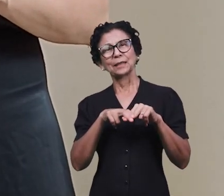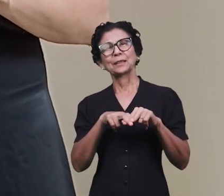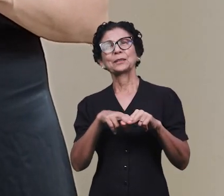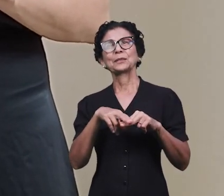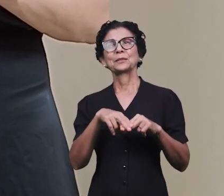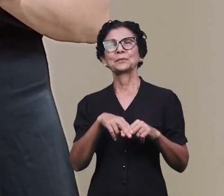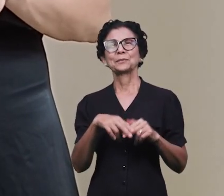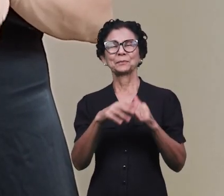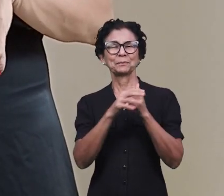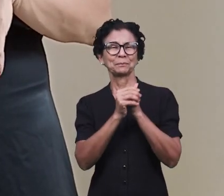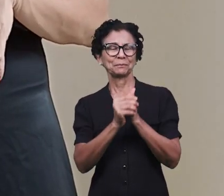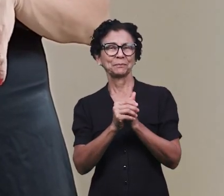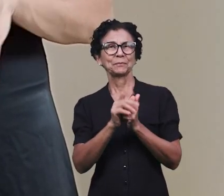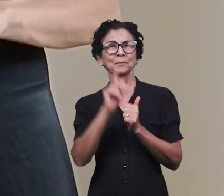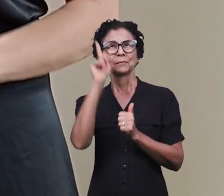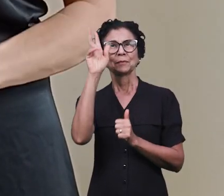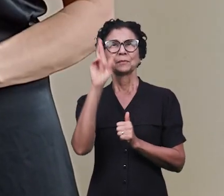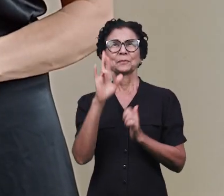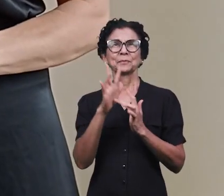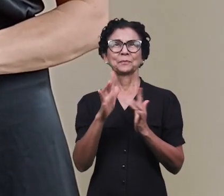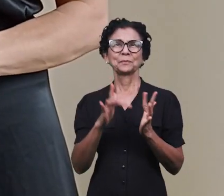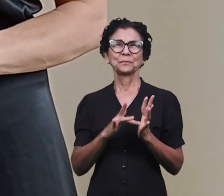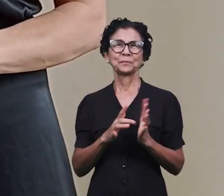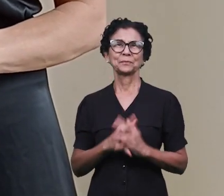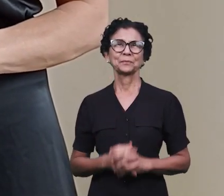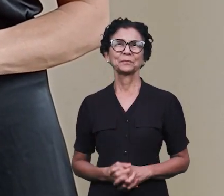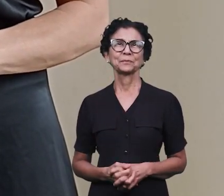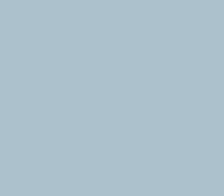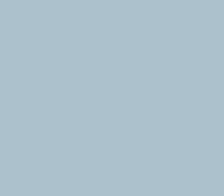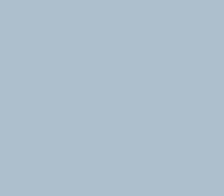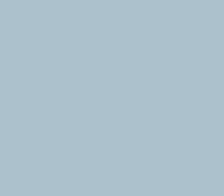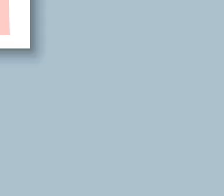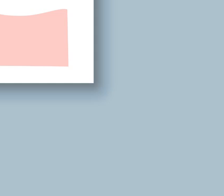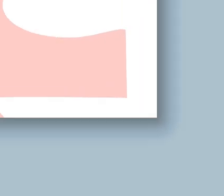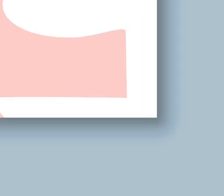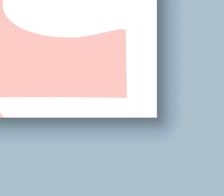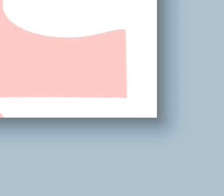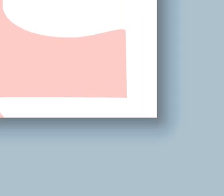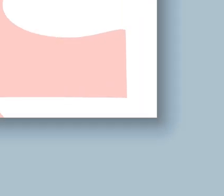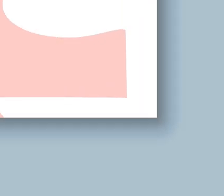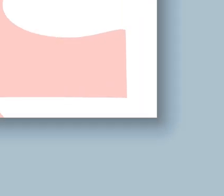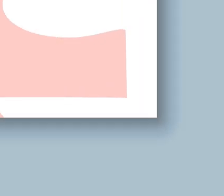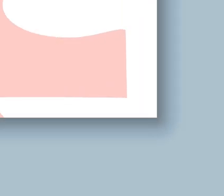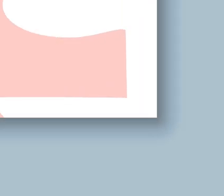palavra do Senhor. Amém? A paz do Senhor Jesus.